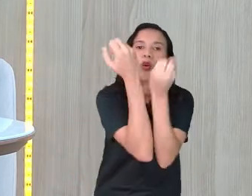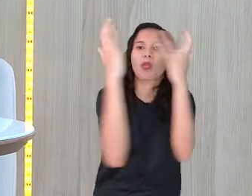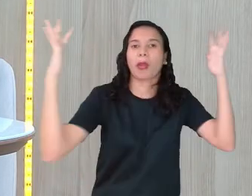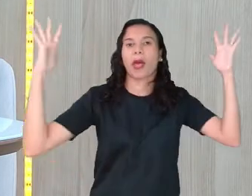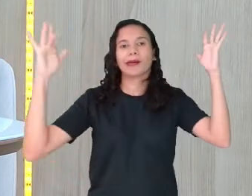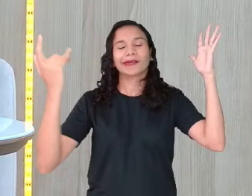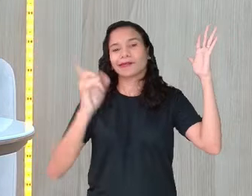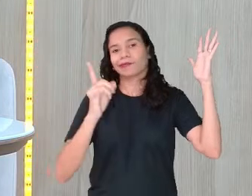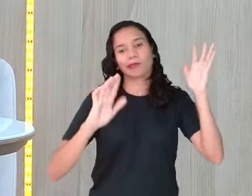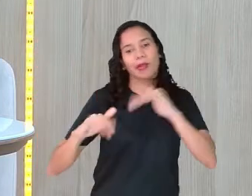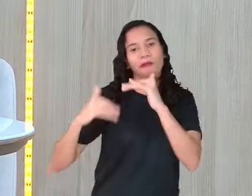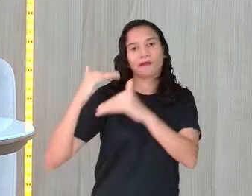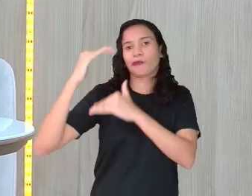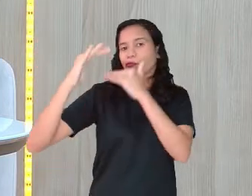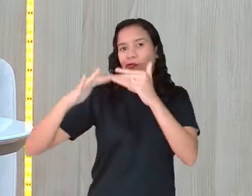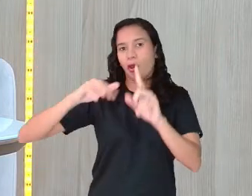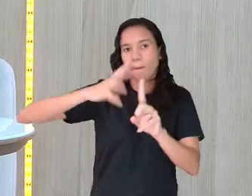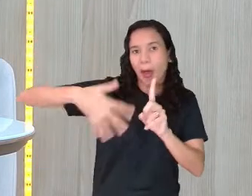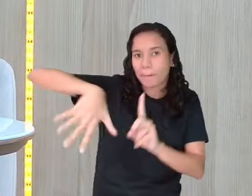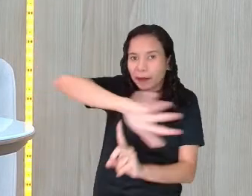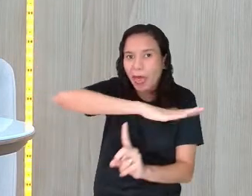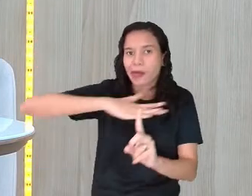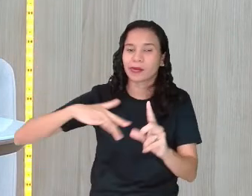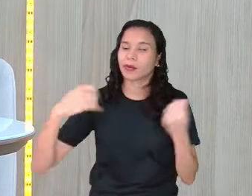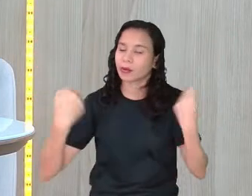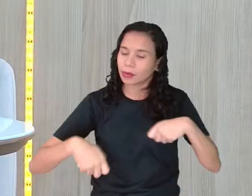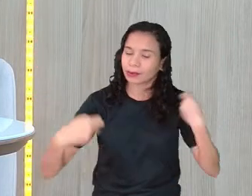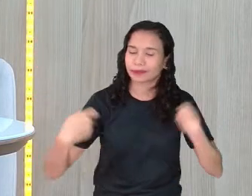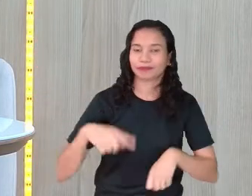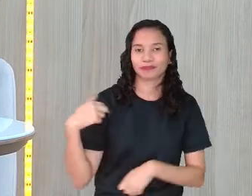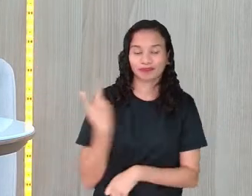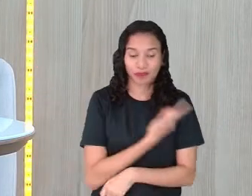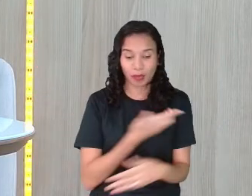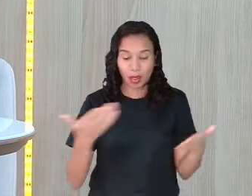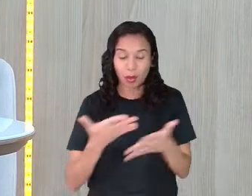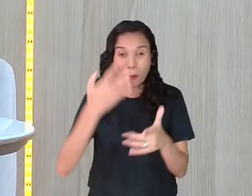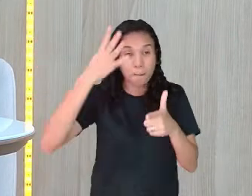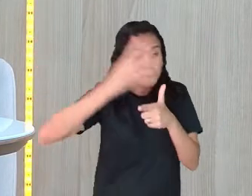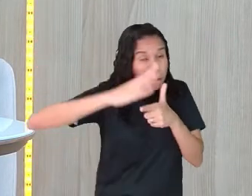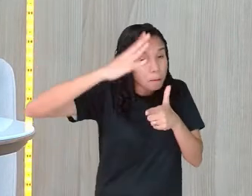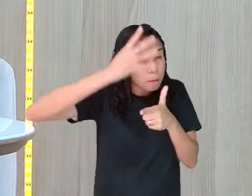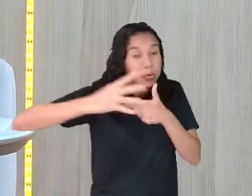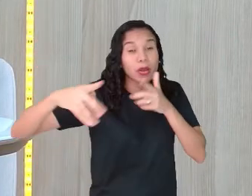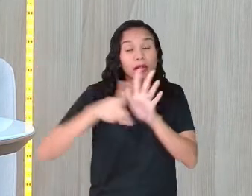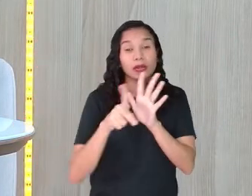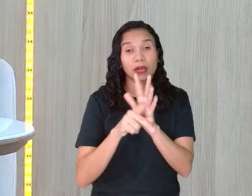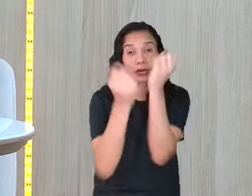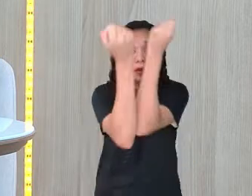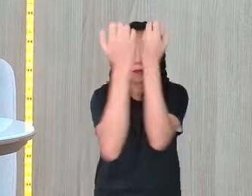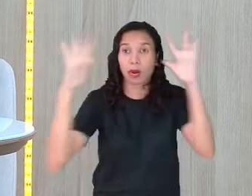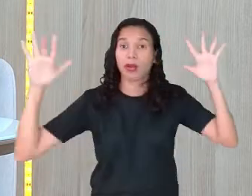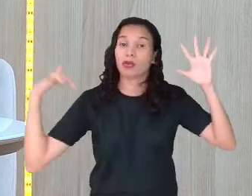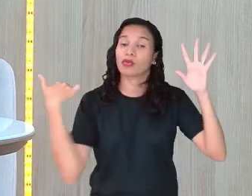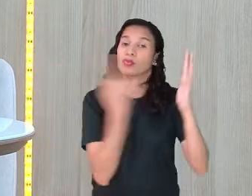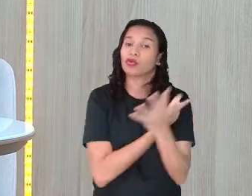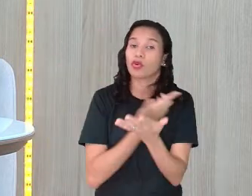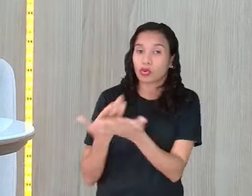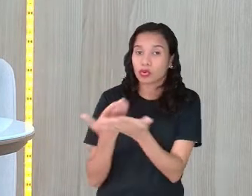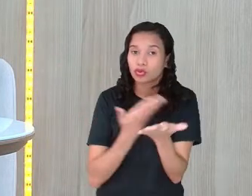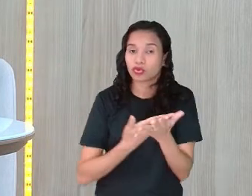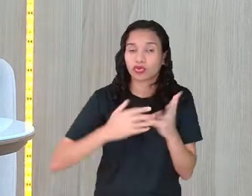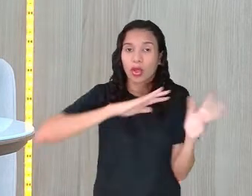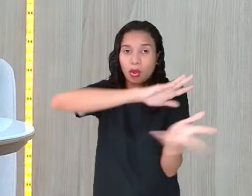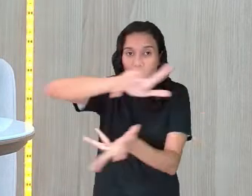não vai evoluir muito não, né? A gente vive um momento de crise ambiental, a gente trabalha muito nas aulas de